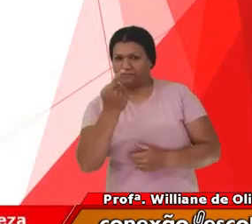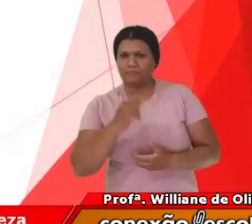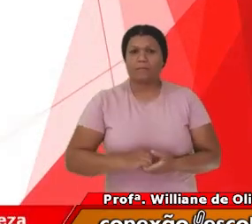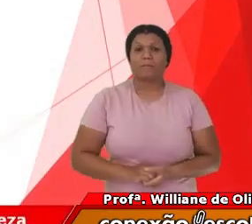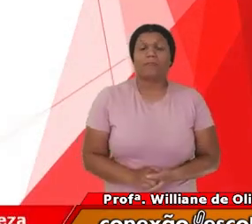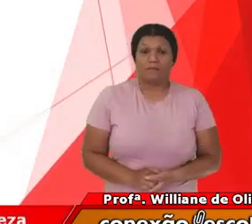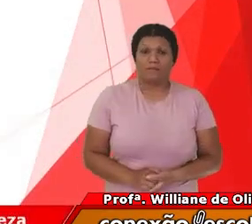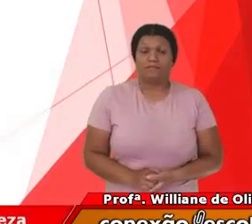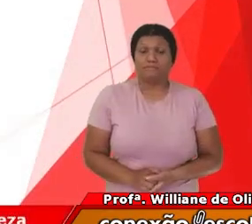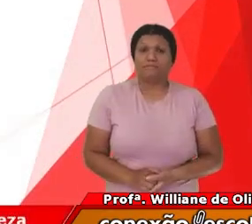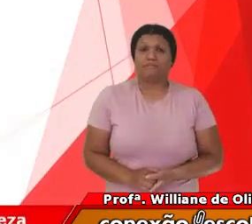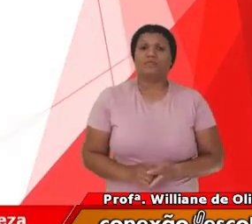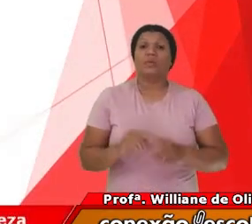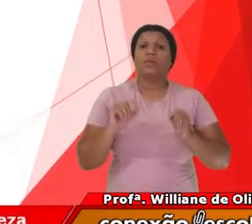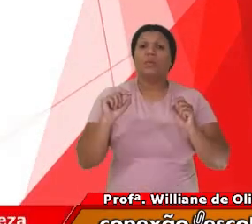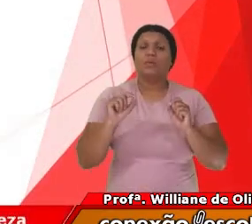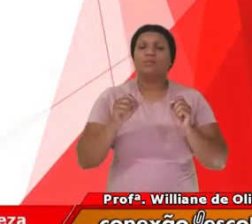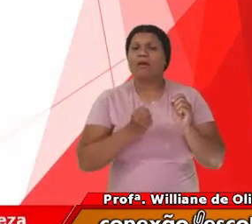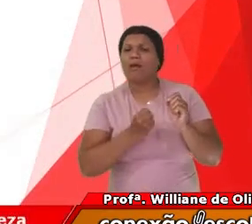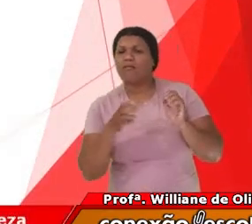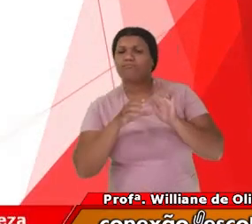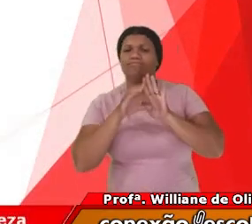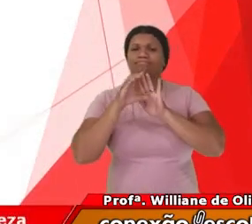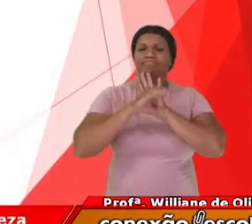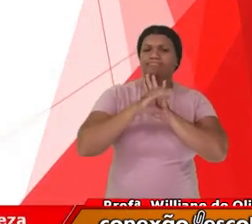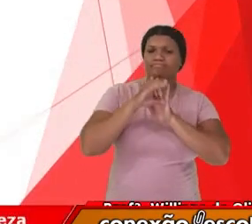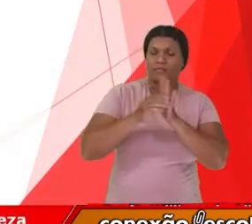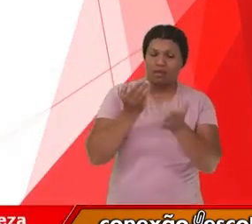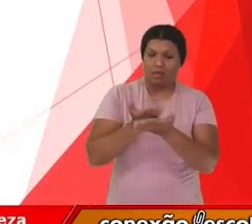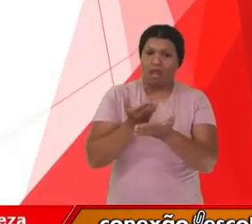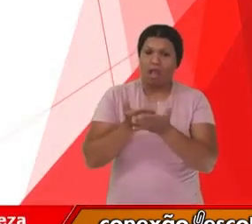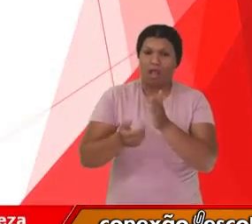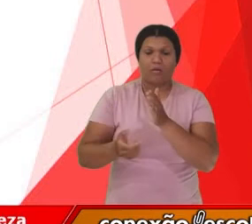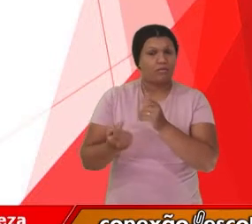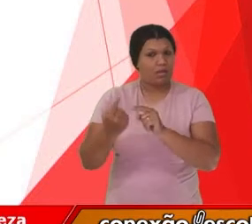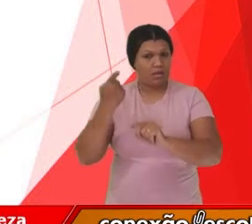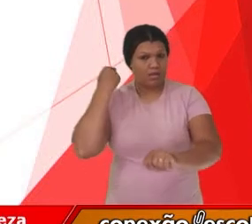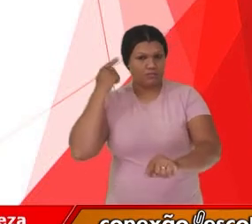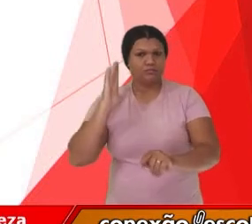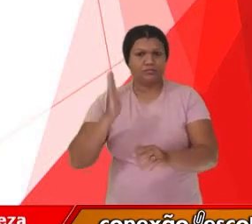Estudaremos então sobre alguns conceitos das aulas anteriores.